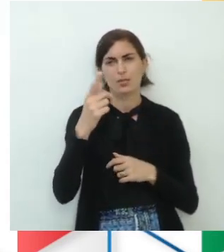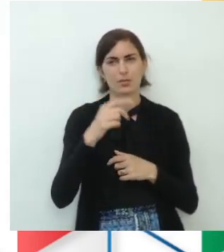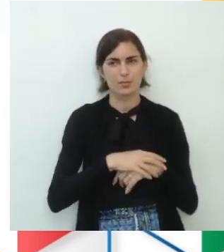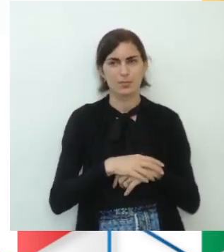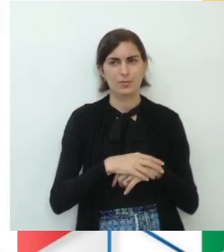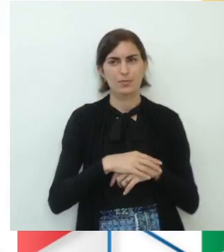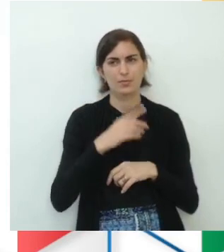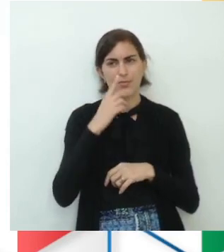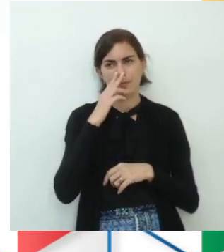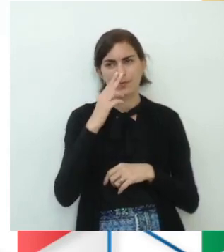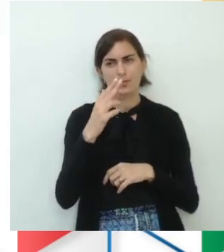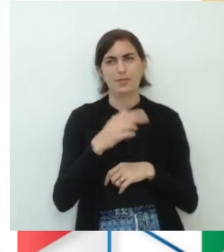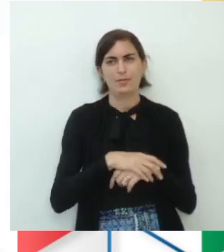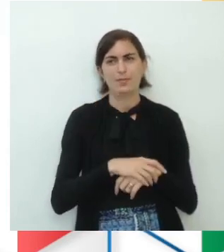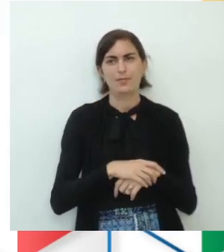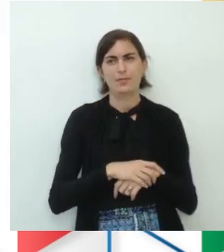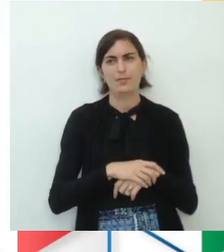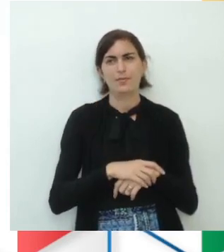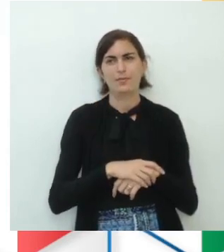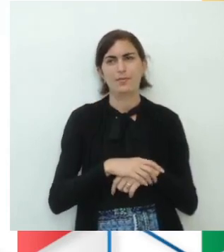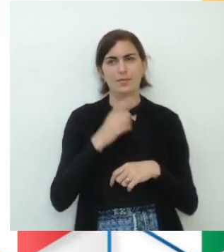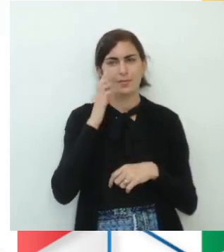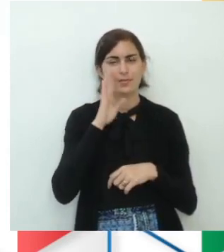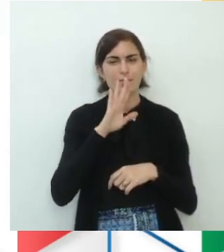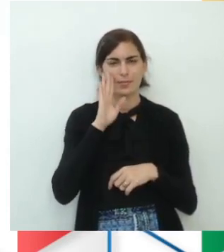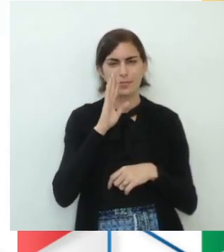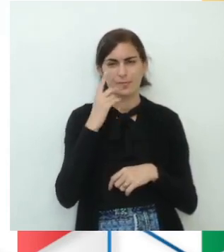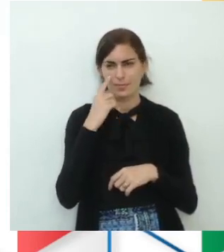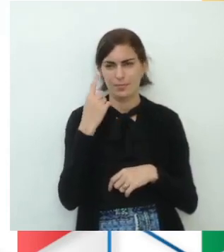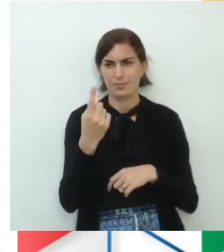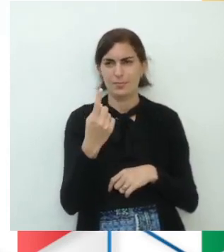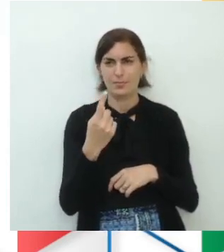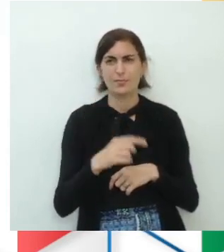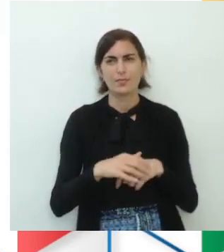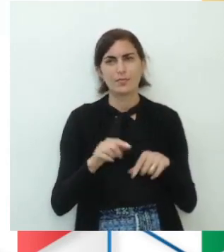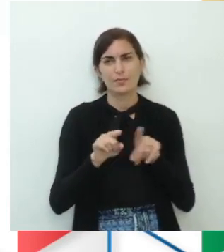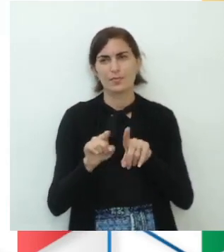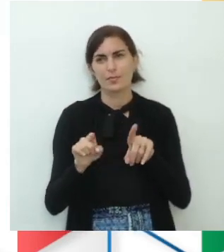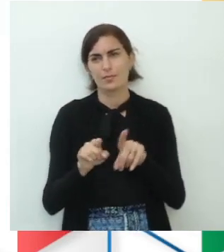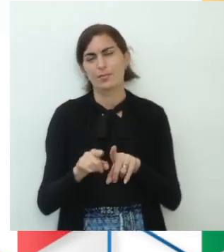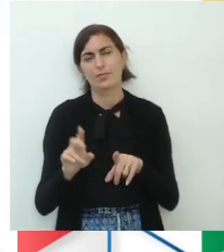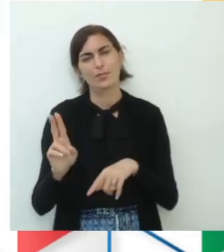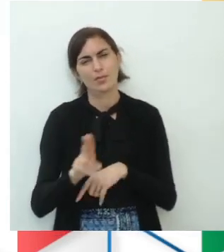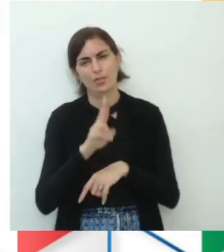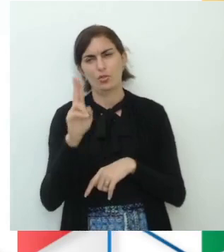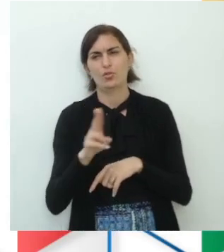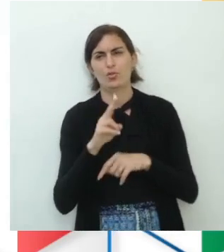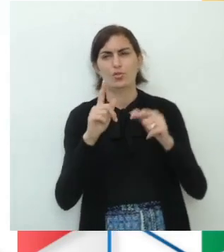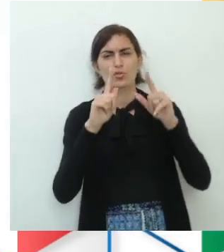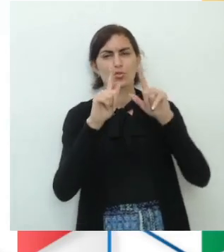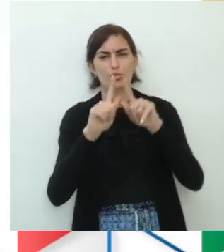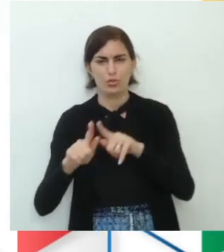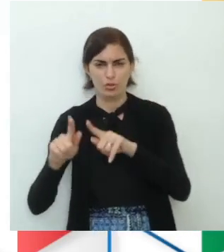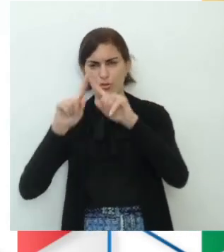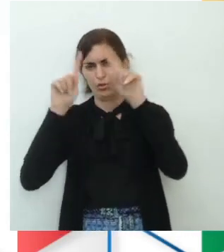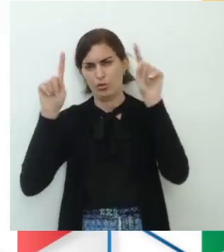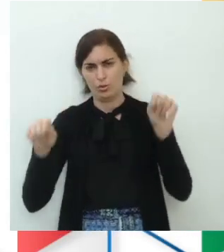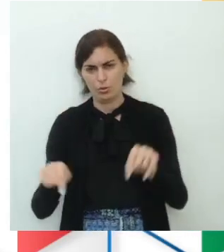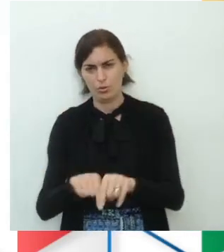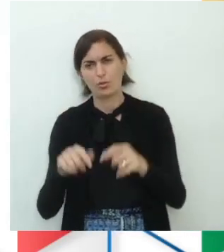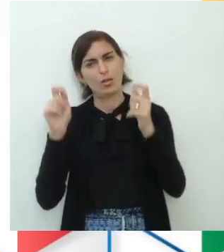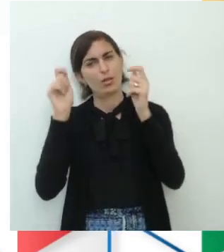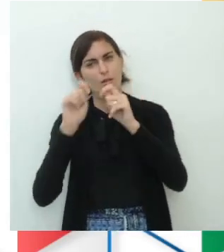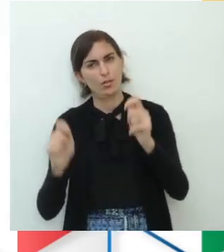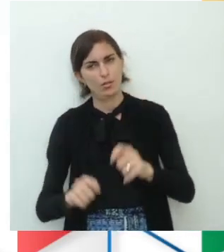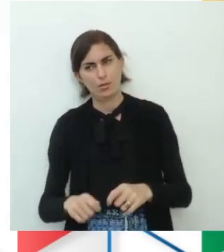bom? Olha que coisa legal. Ficou claro? Também usamos a geometria aí nas artes. Fica